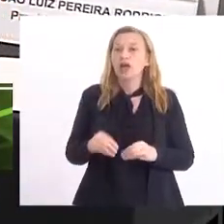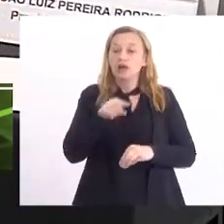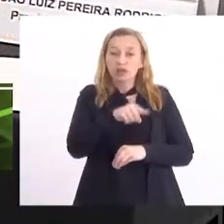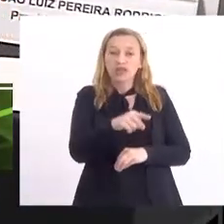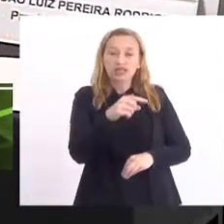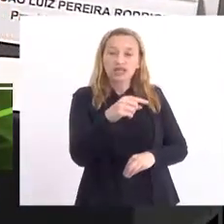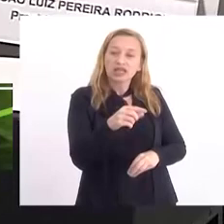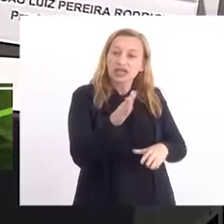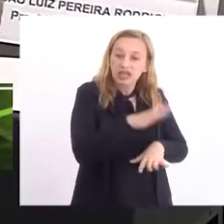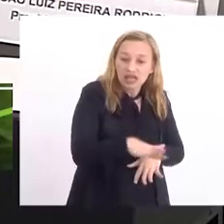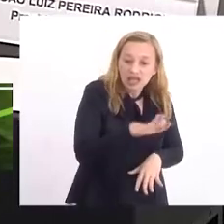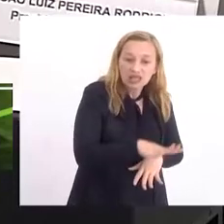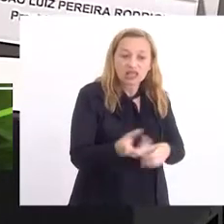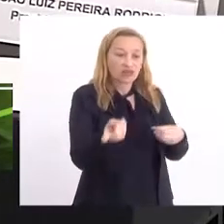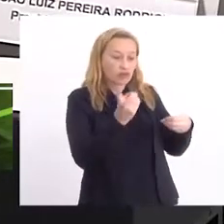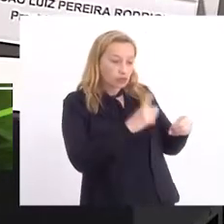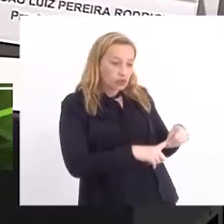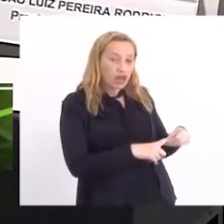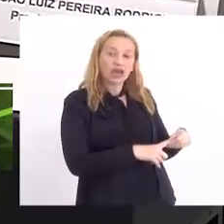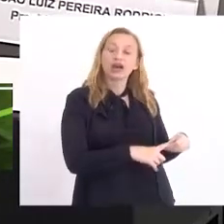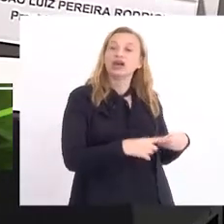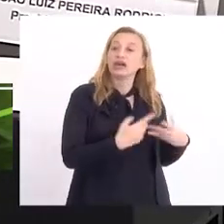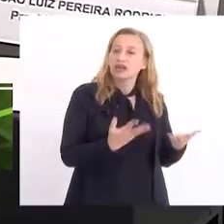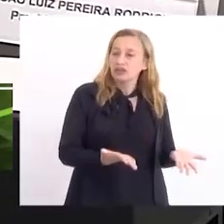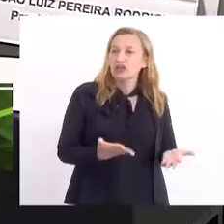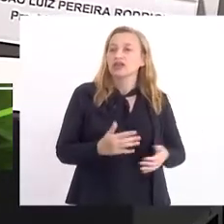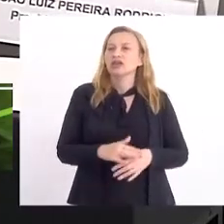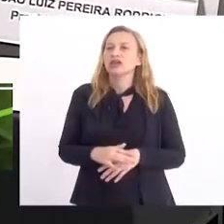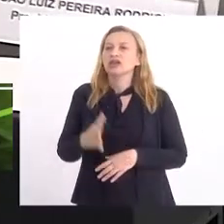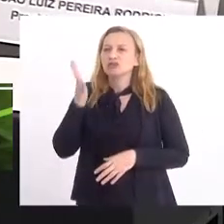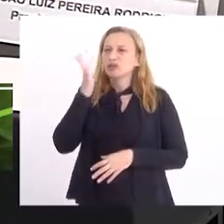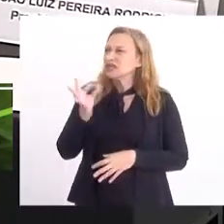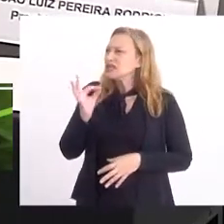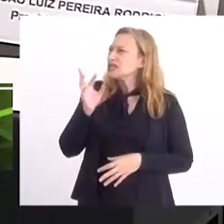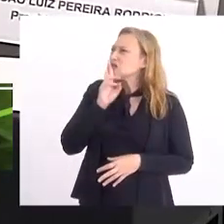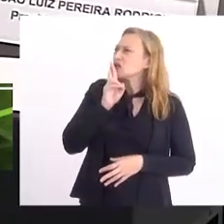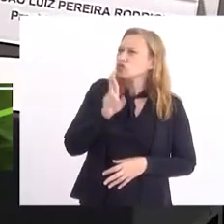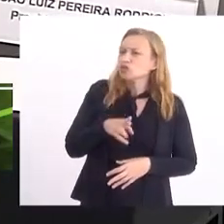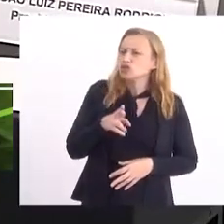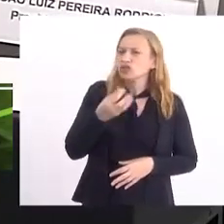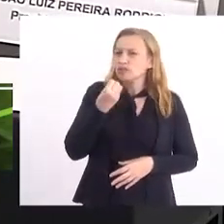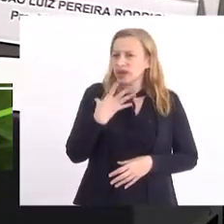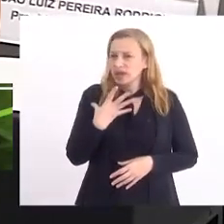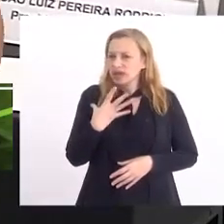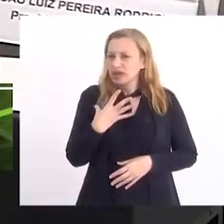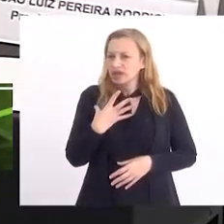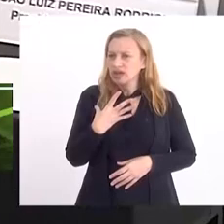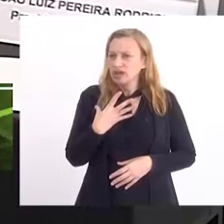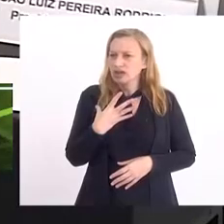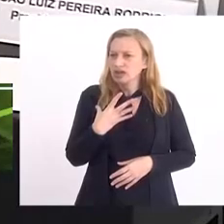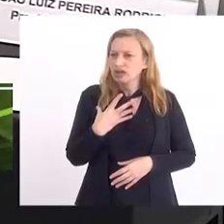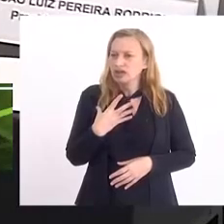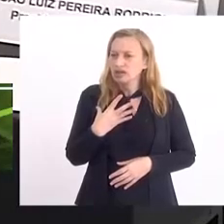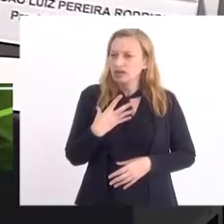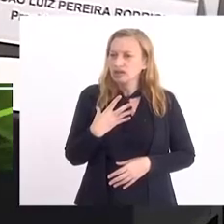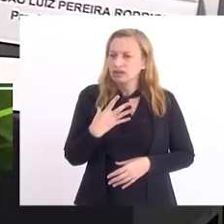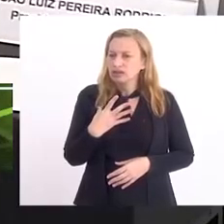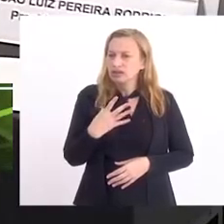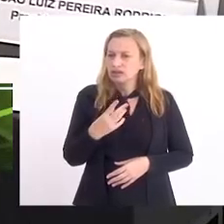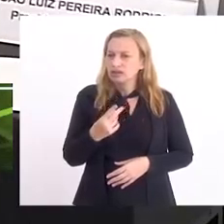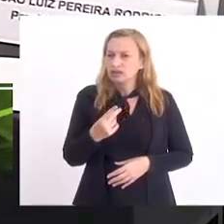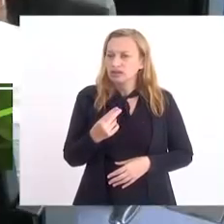tem que voltar, ou essa menina, né? Enfim. Então, eu não sei se eu respondi bem. Está claro. Ou se eu já saí um